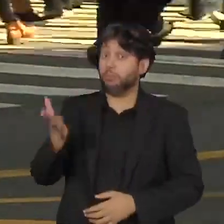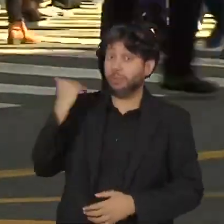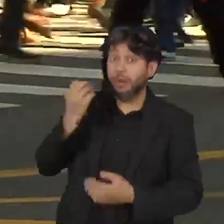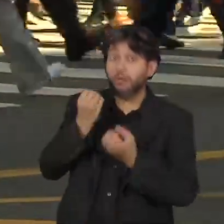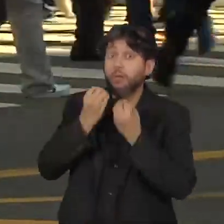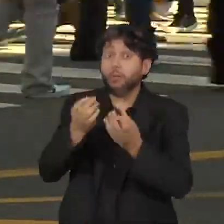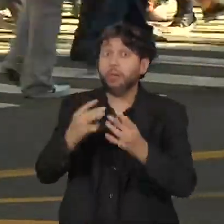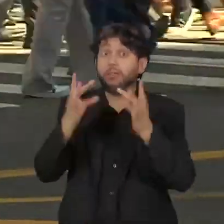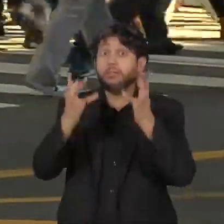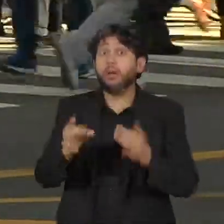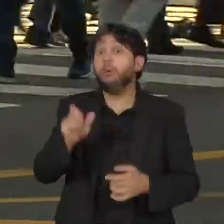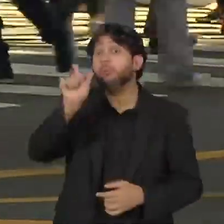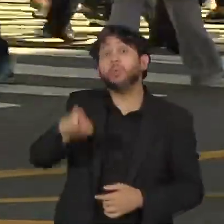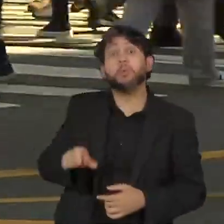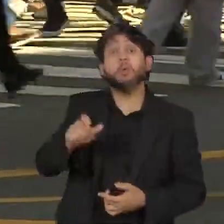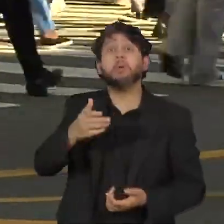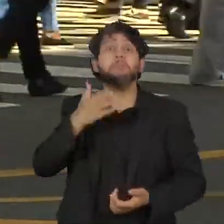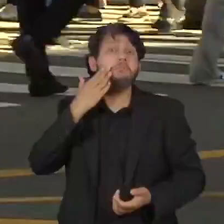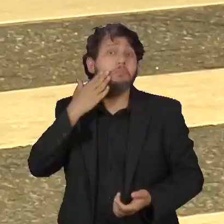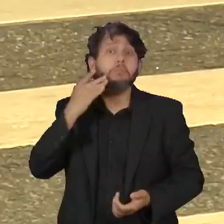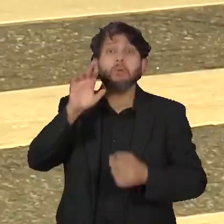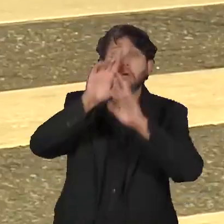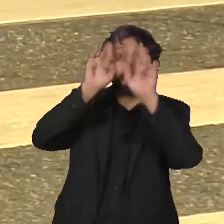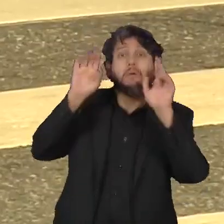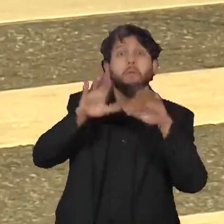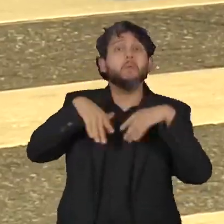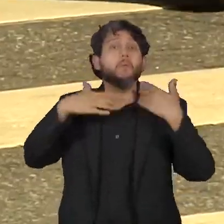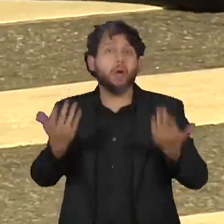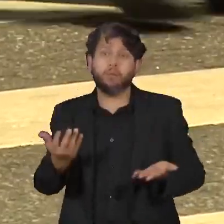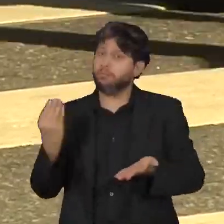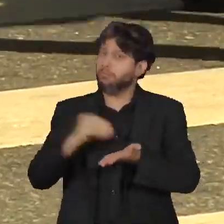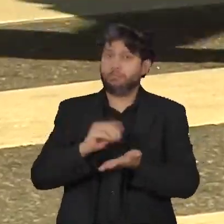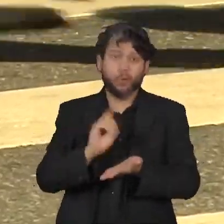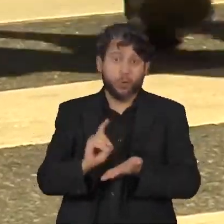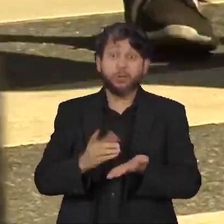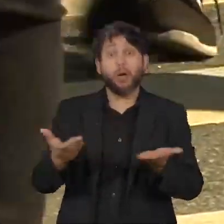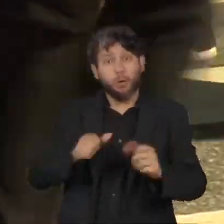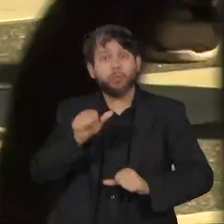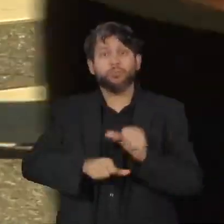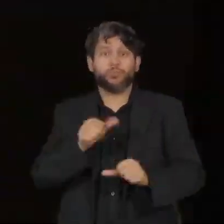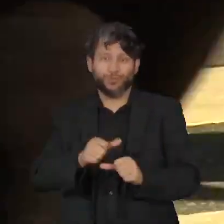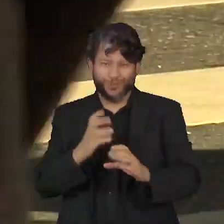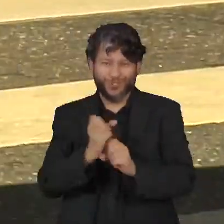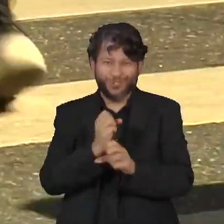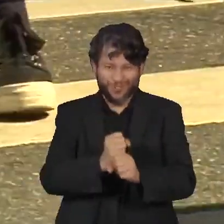informação de raça ou de cor em 2022 essa proporção caiu para 23%